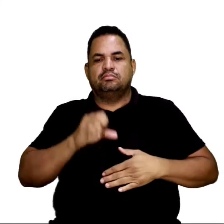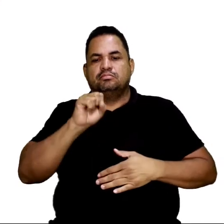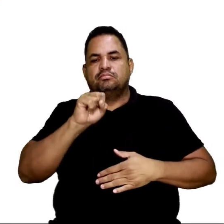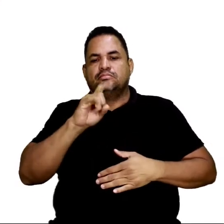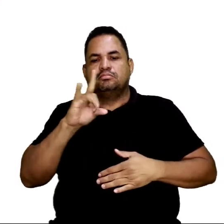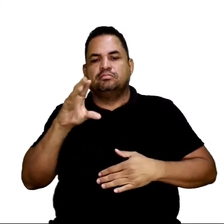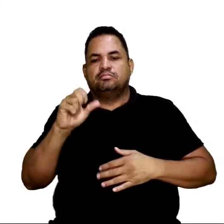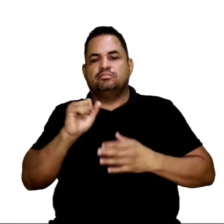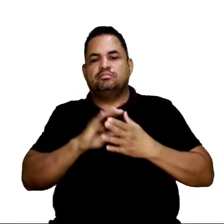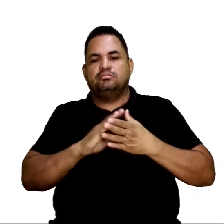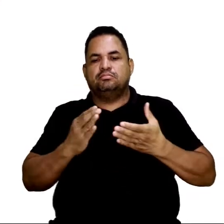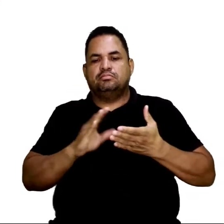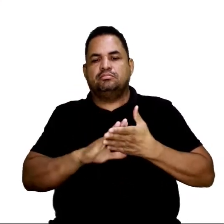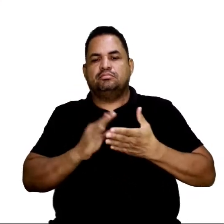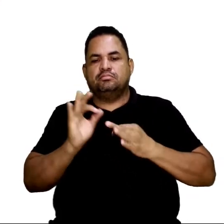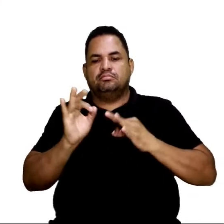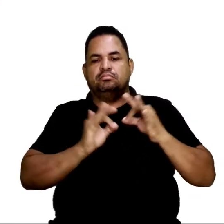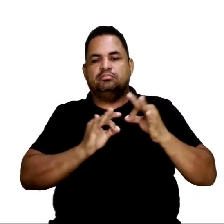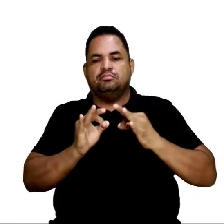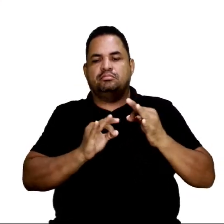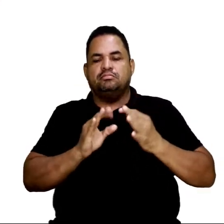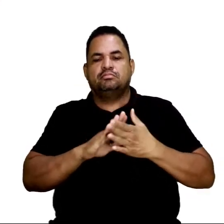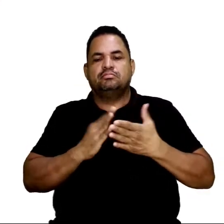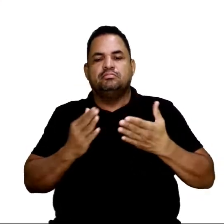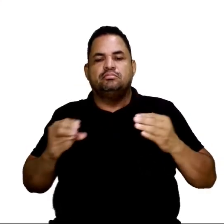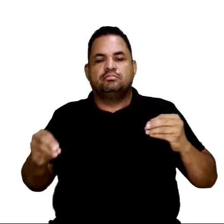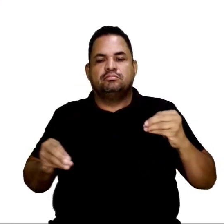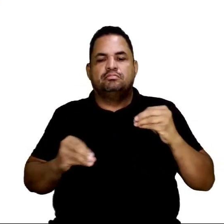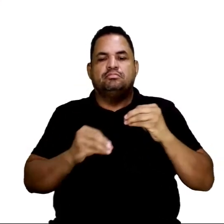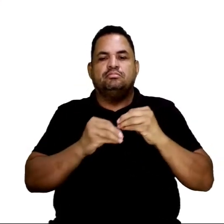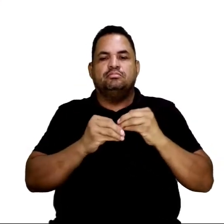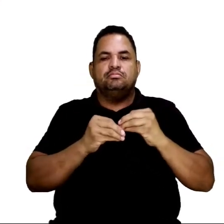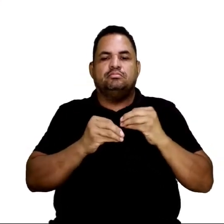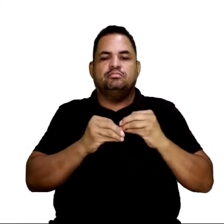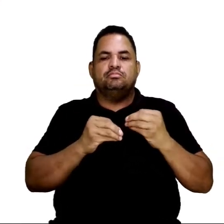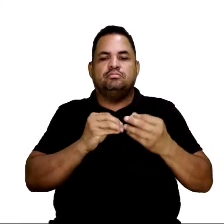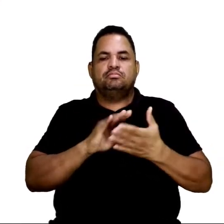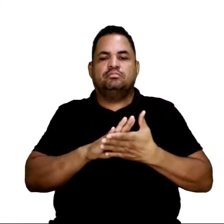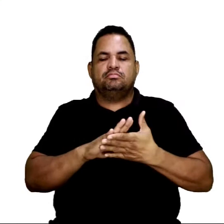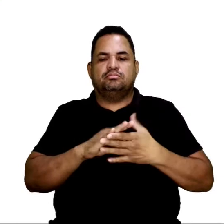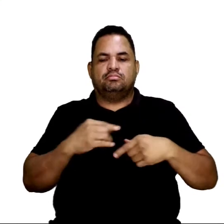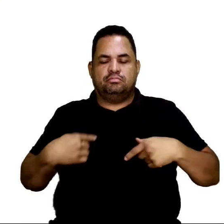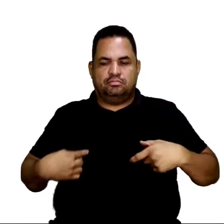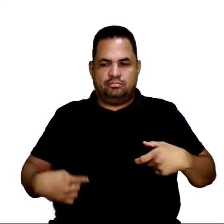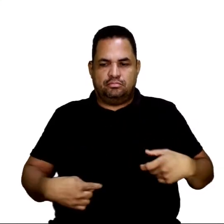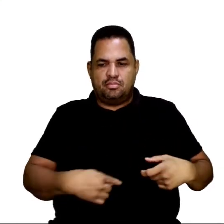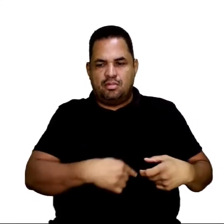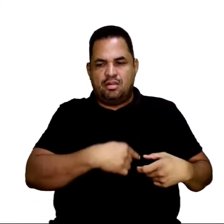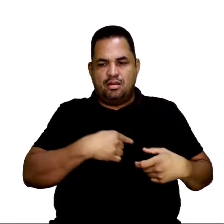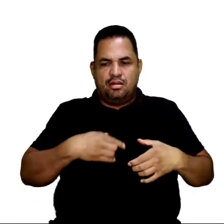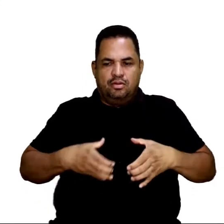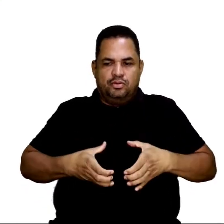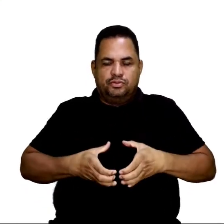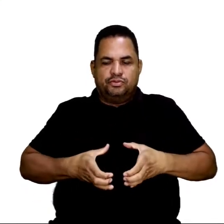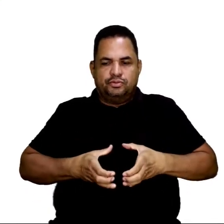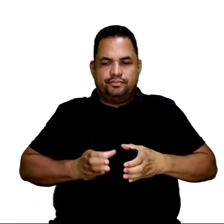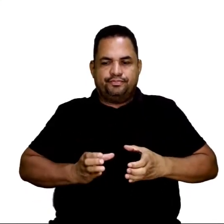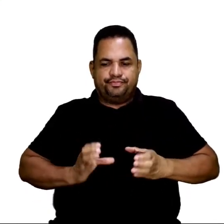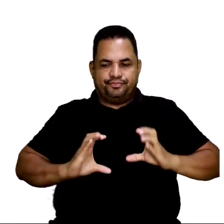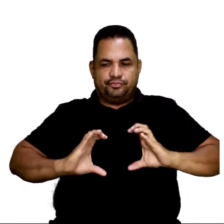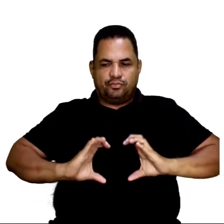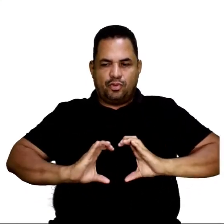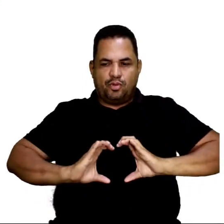o embrião recém-formado se anexa à parede do útero, tá bom? Então, aí, com 8 dias, já pode